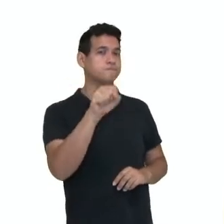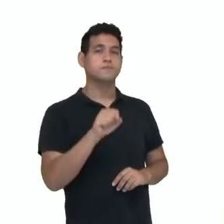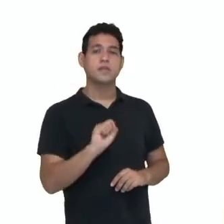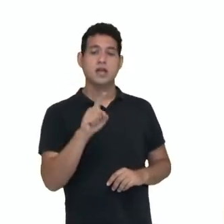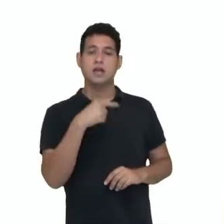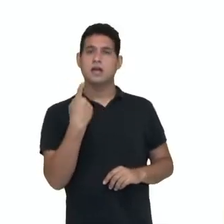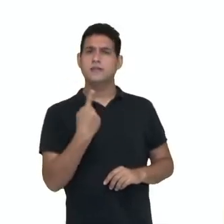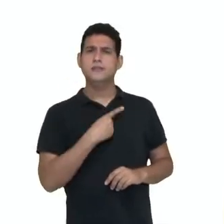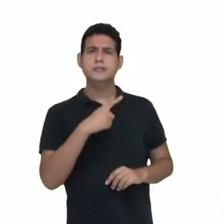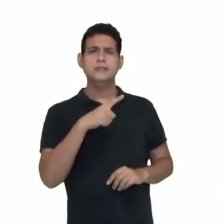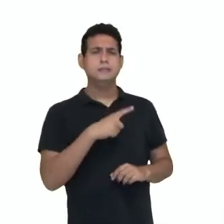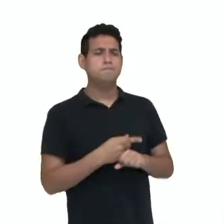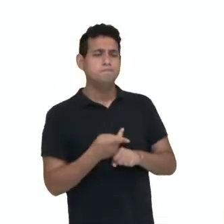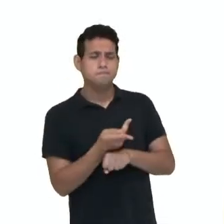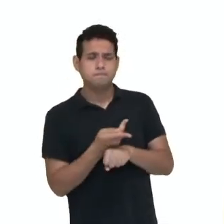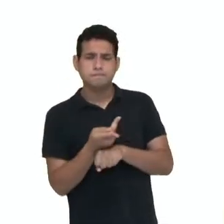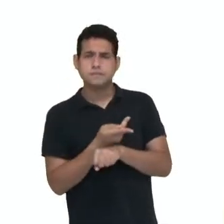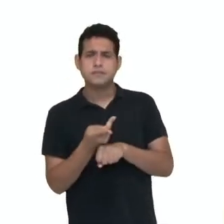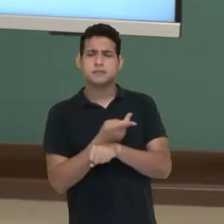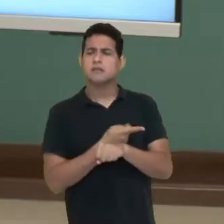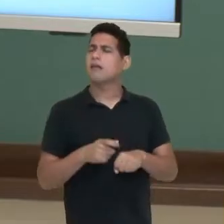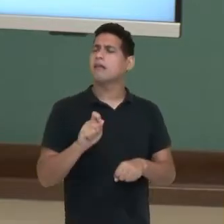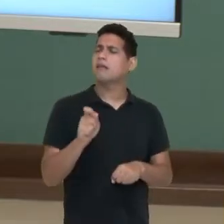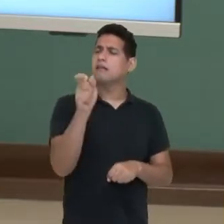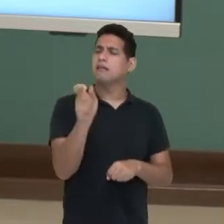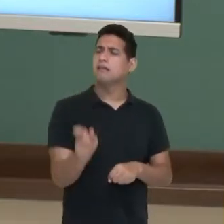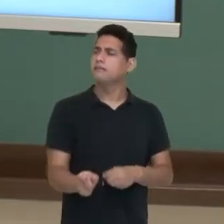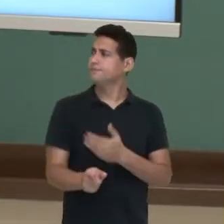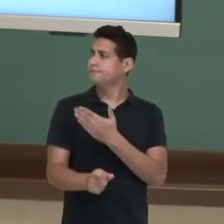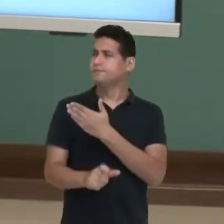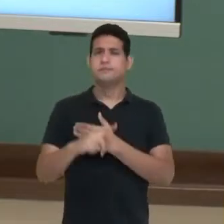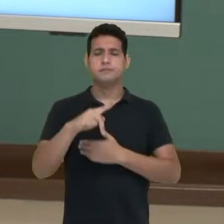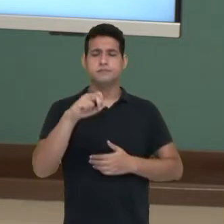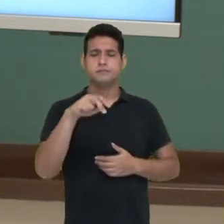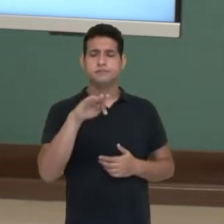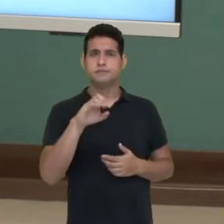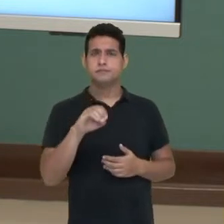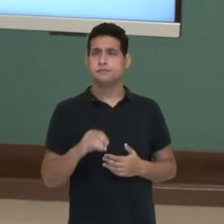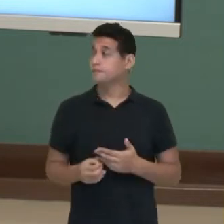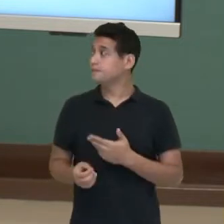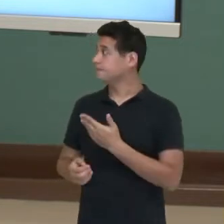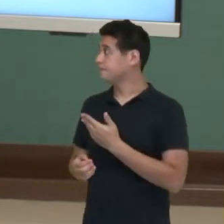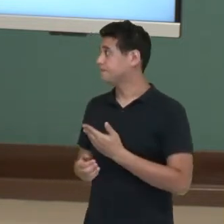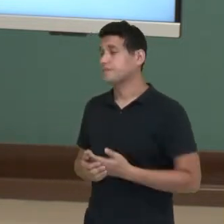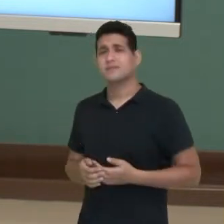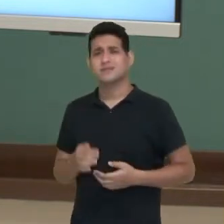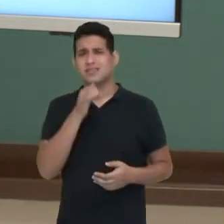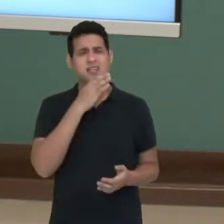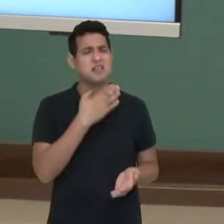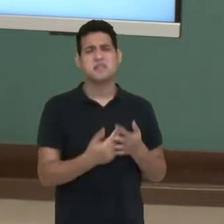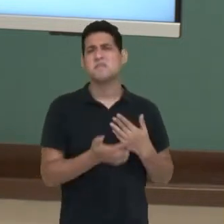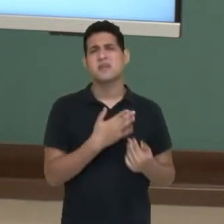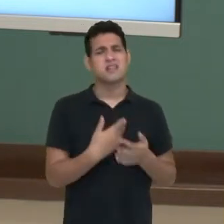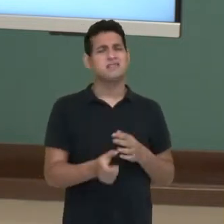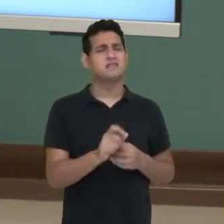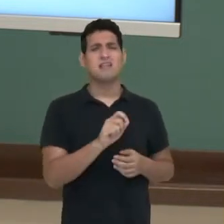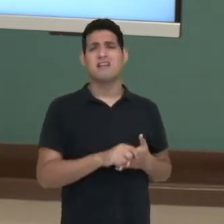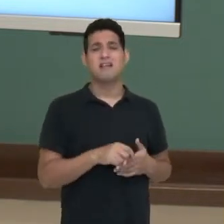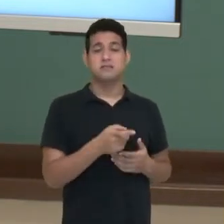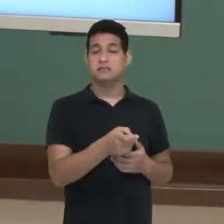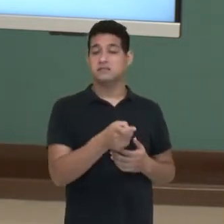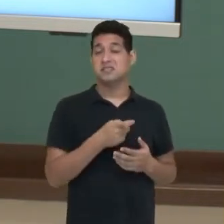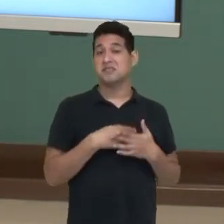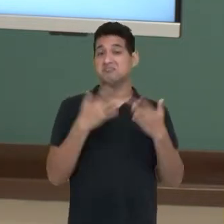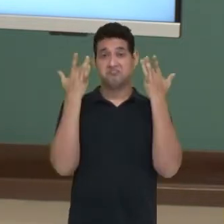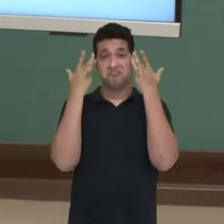Estamos a fim de buscar quem é esse ponto aqui. Então, independente de quem ele seja, ó, x, eu